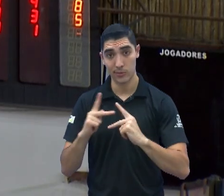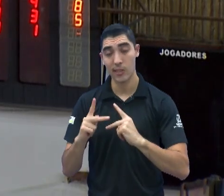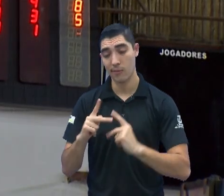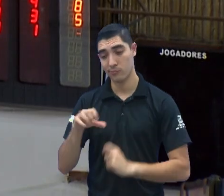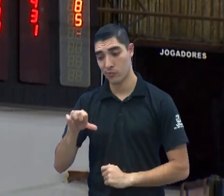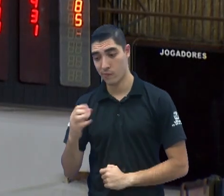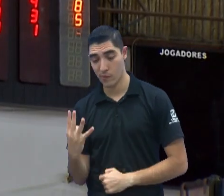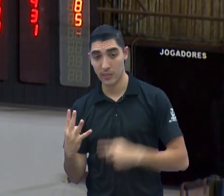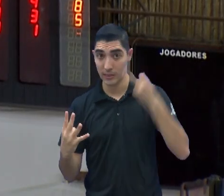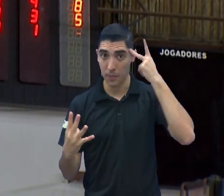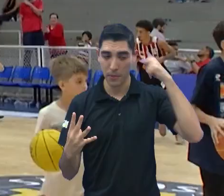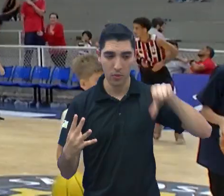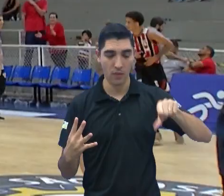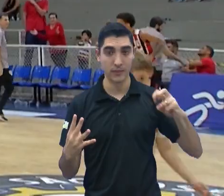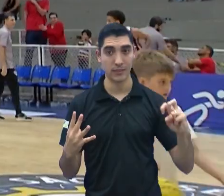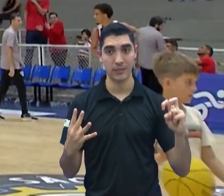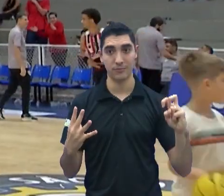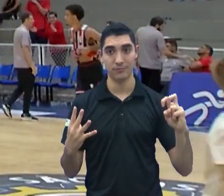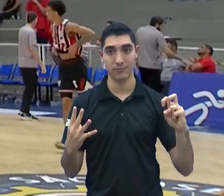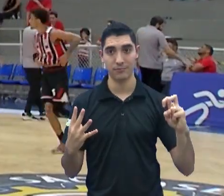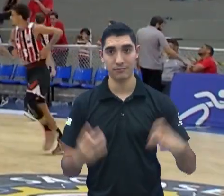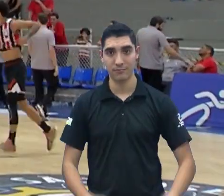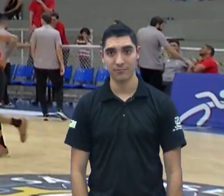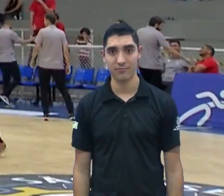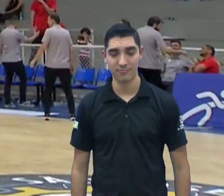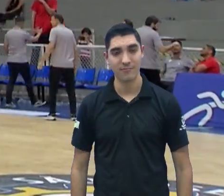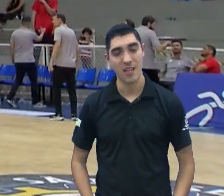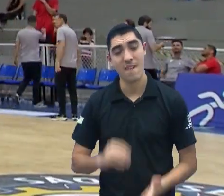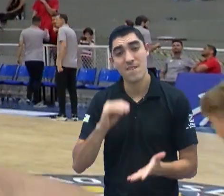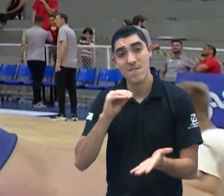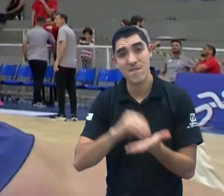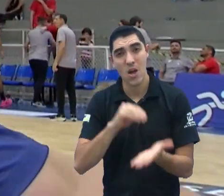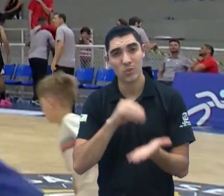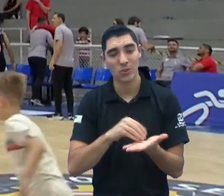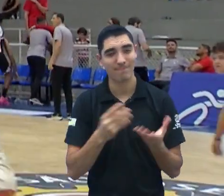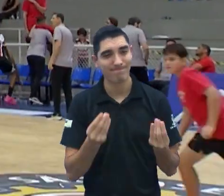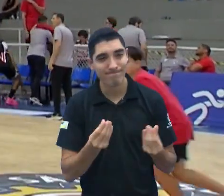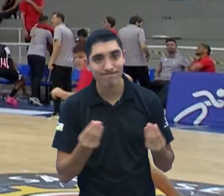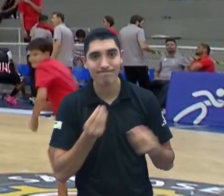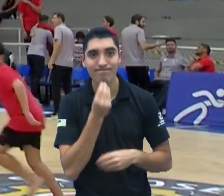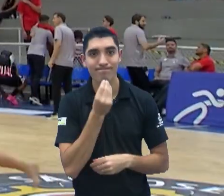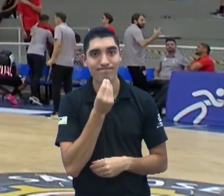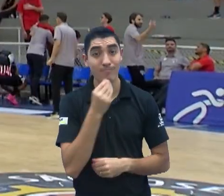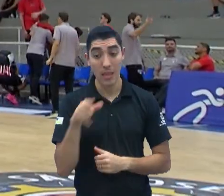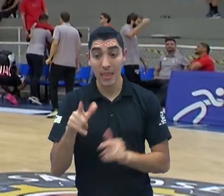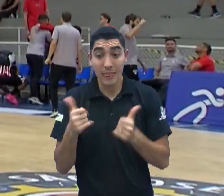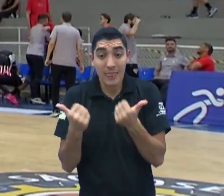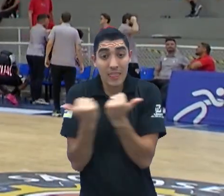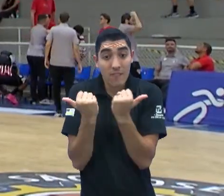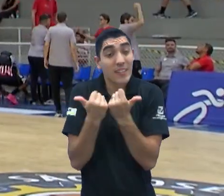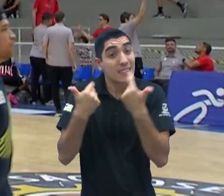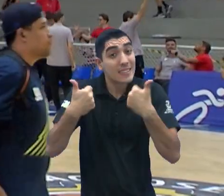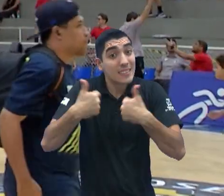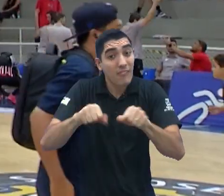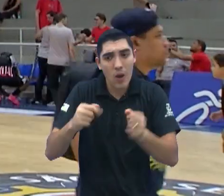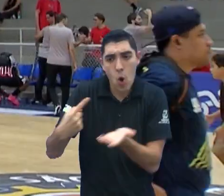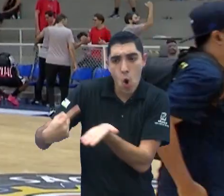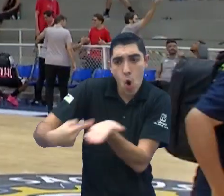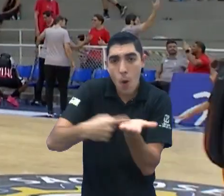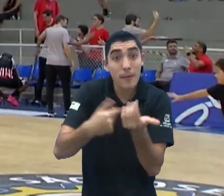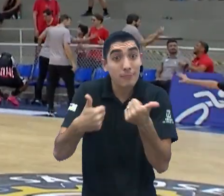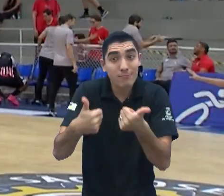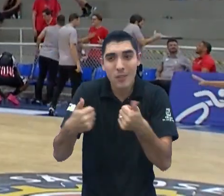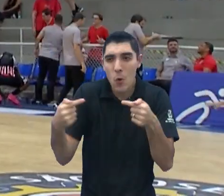Paulo 95. Faltou fechar o jogo. Erramos uma defesa combinada aqui, o jogador ficou livre, não era o